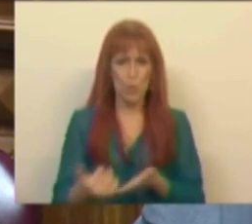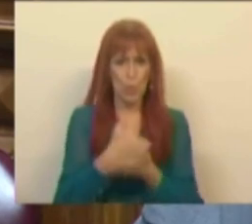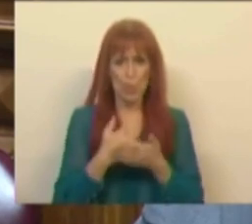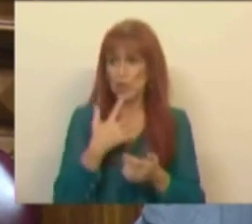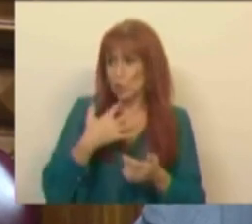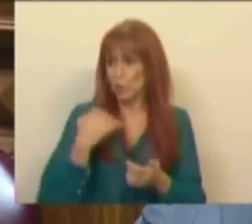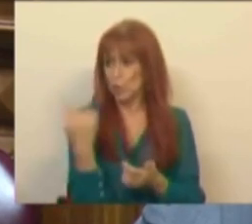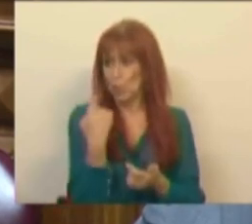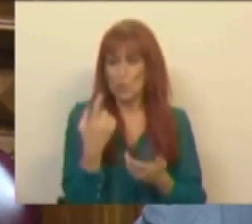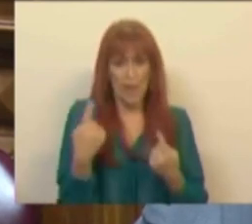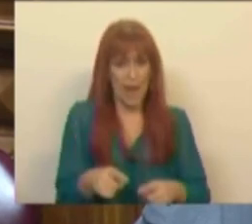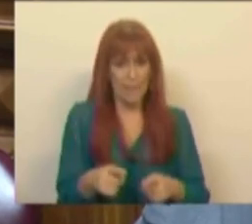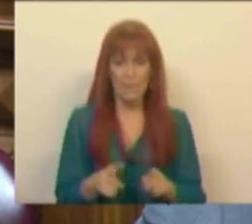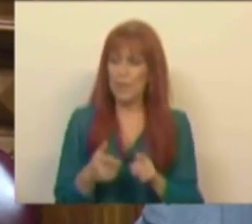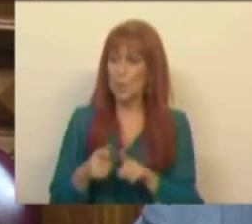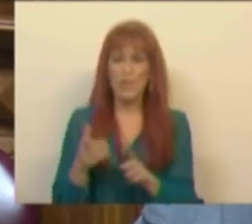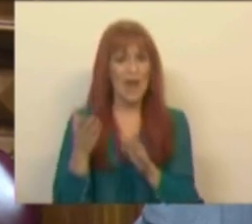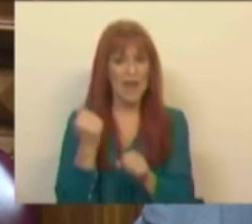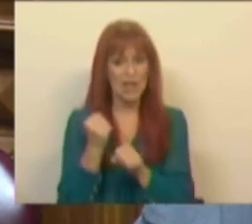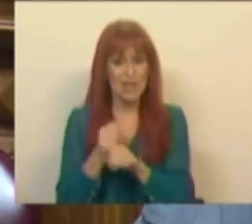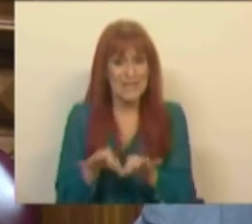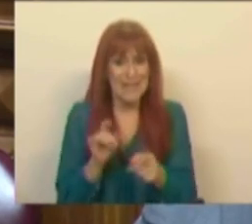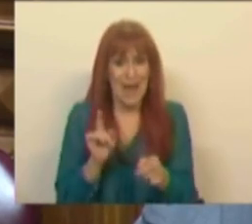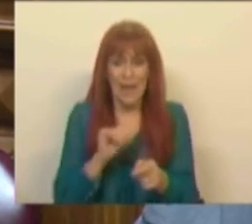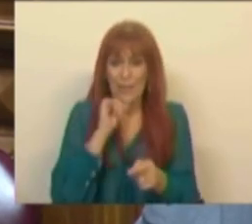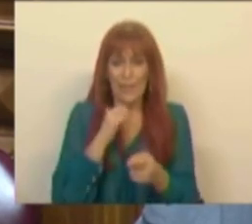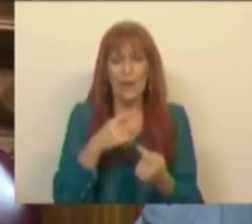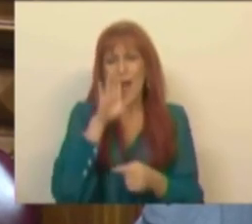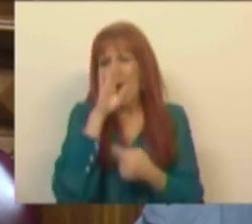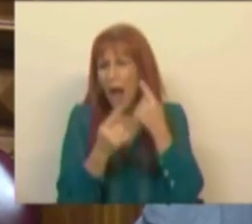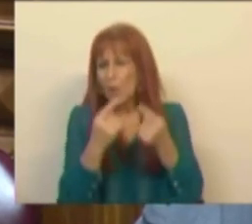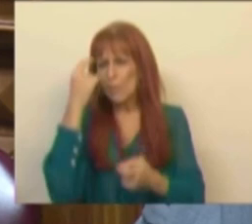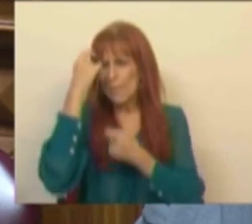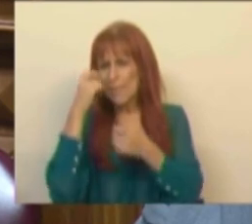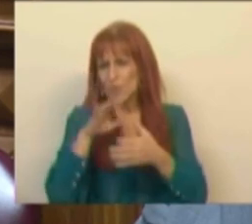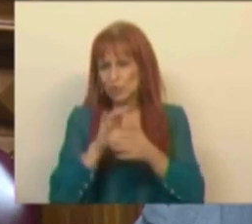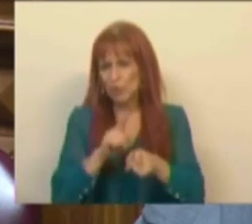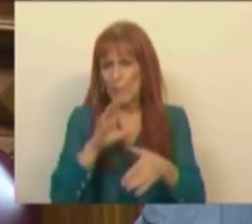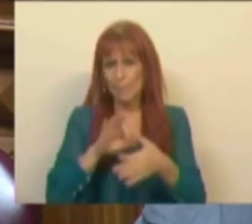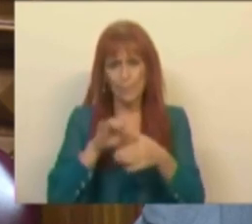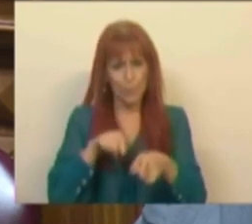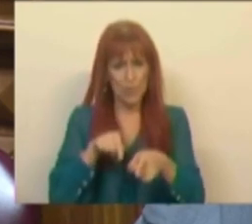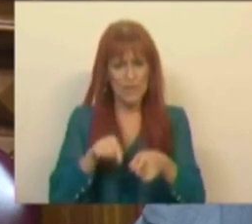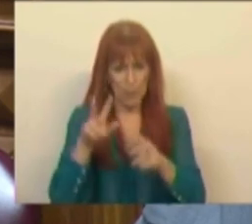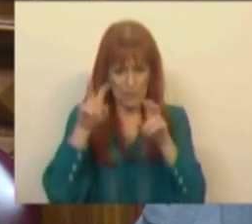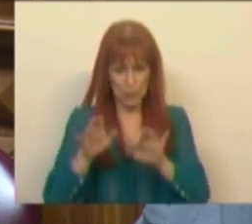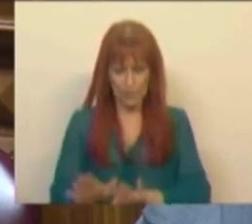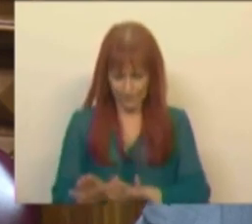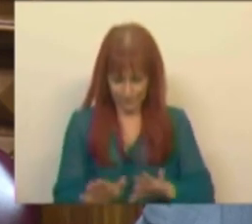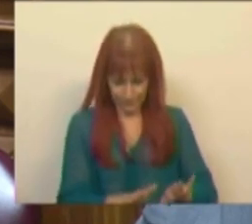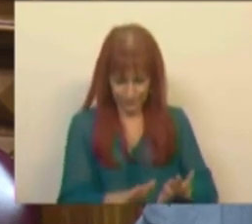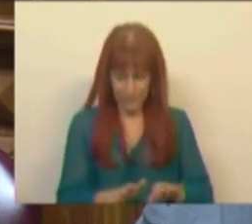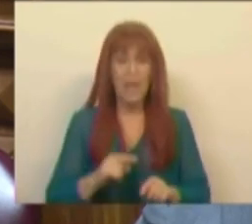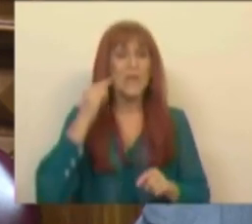de todos, para agir sempre nestas situações, e gostaria de saber se há alguma reflexão em relação a esse assunto.